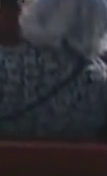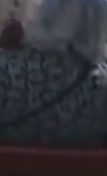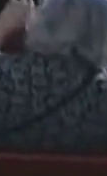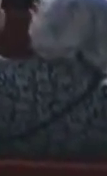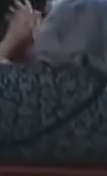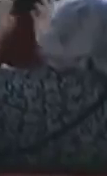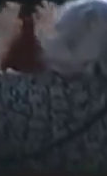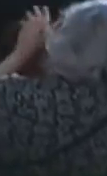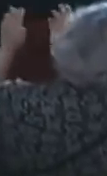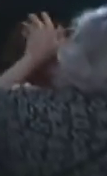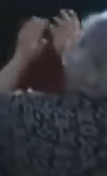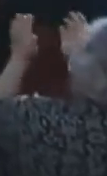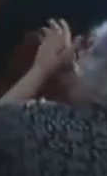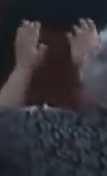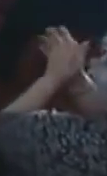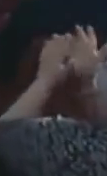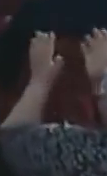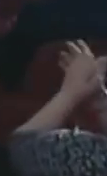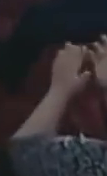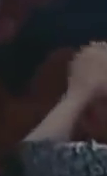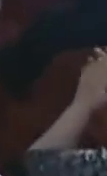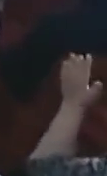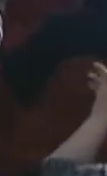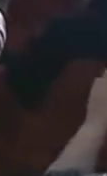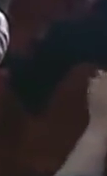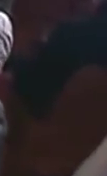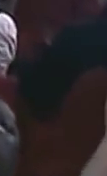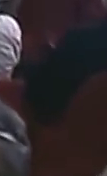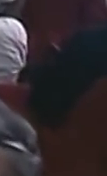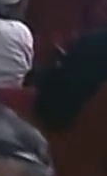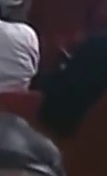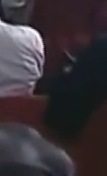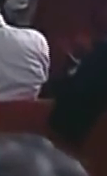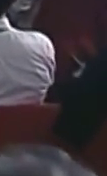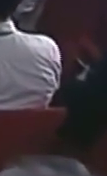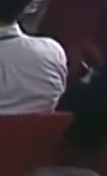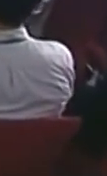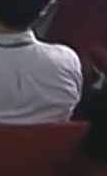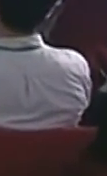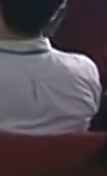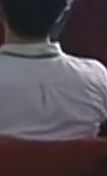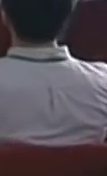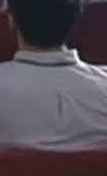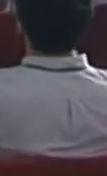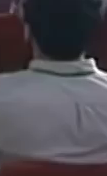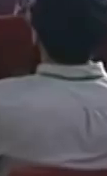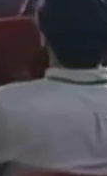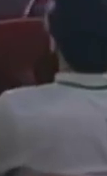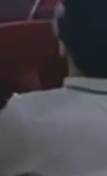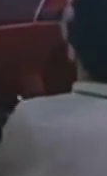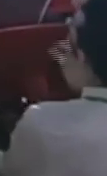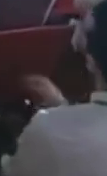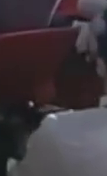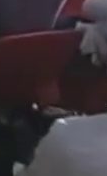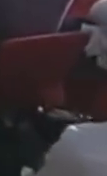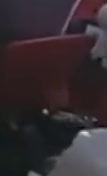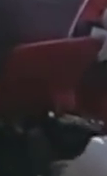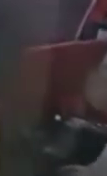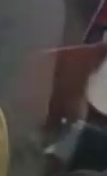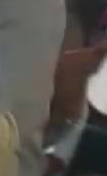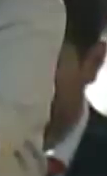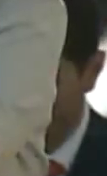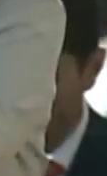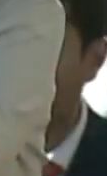dizer, os povos derrotarão, porque como disse o companheiro Iago, eles são cruéis, eles são duros, eles